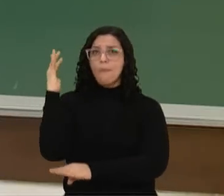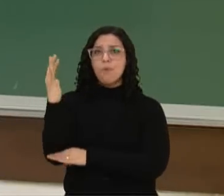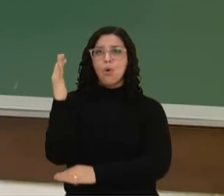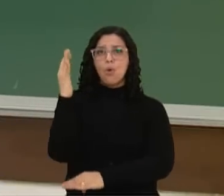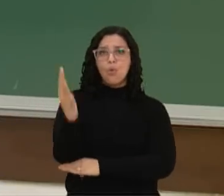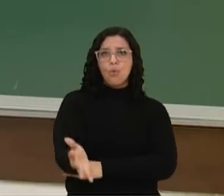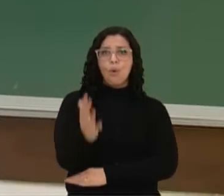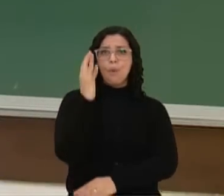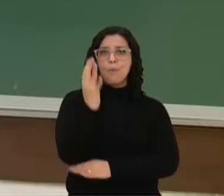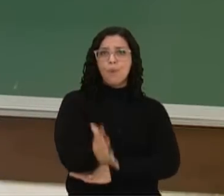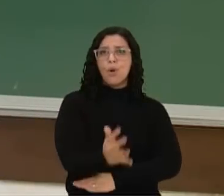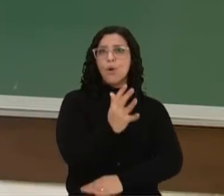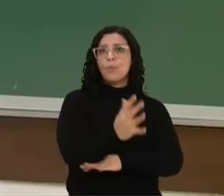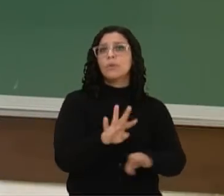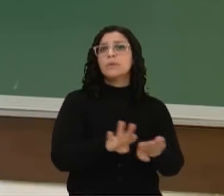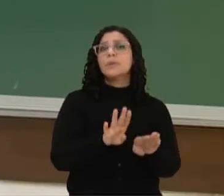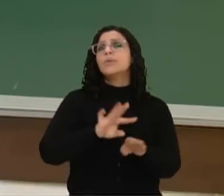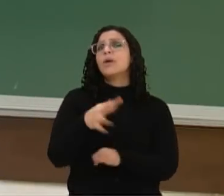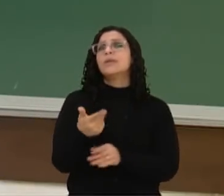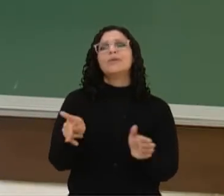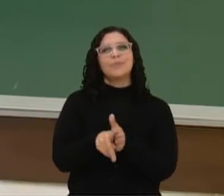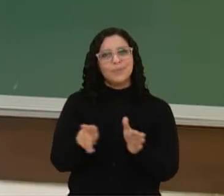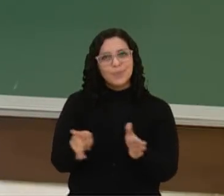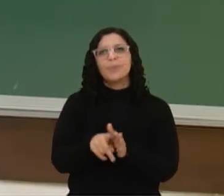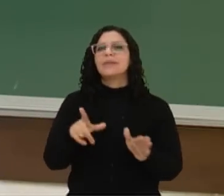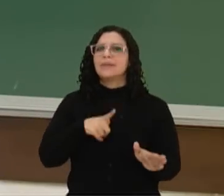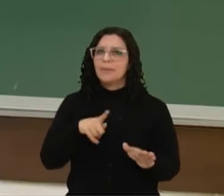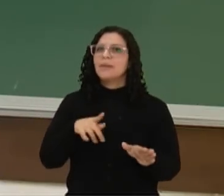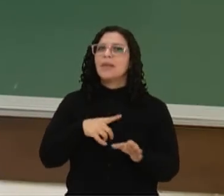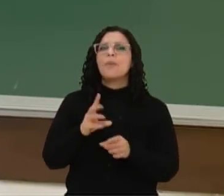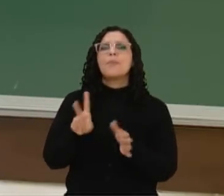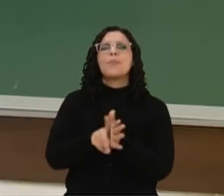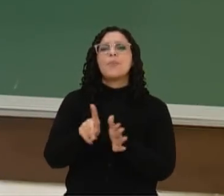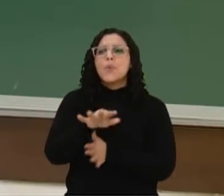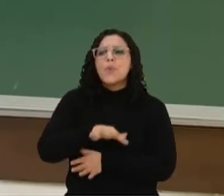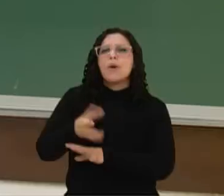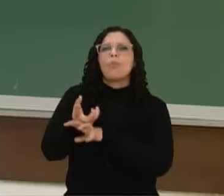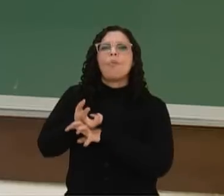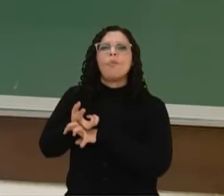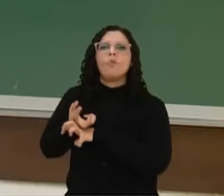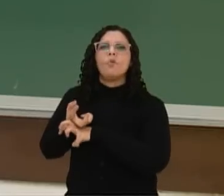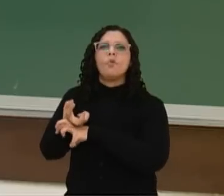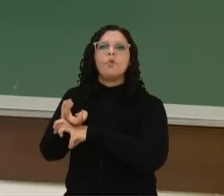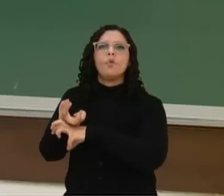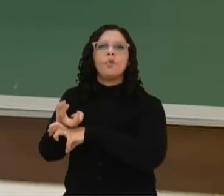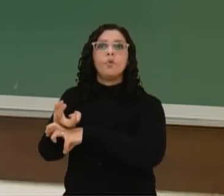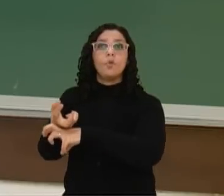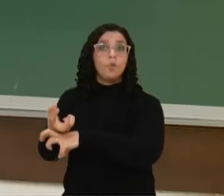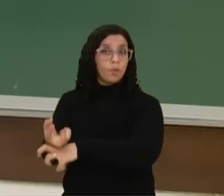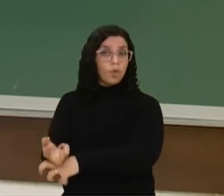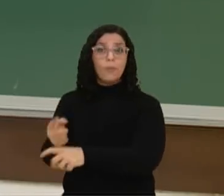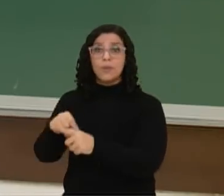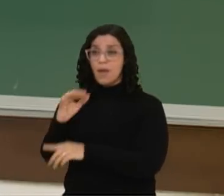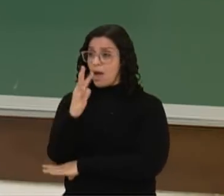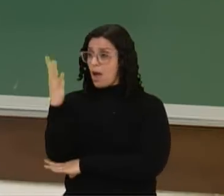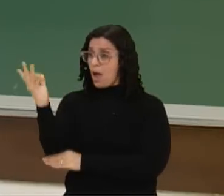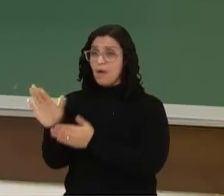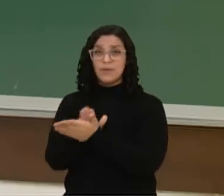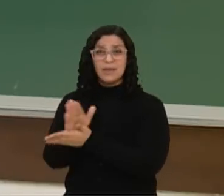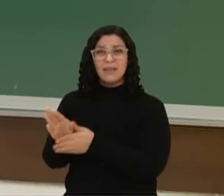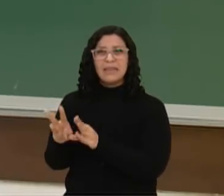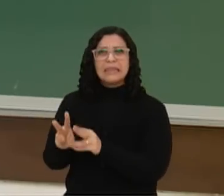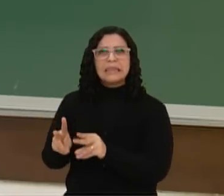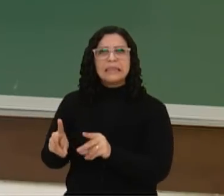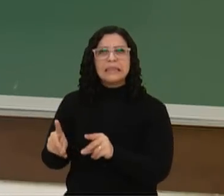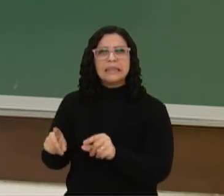formas. Também provoca erosão, agrava a desertificação. Se eu tenho áreas sem vegetação, esse solo vai ficando cada